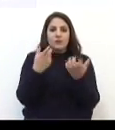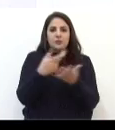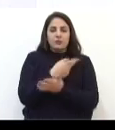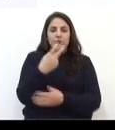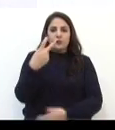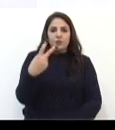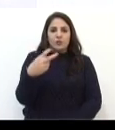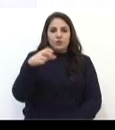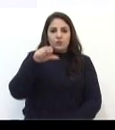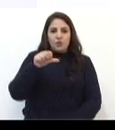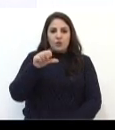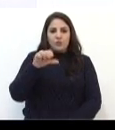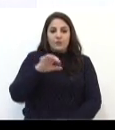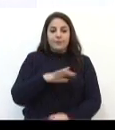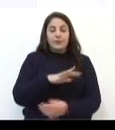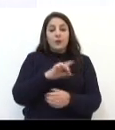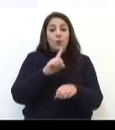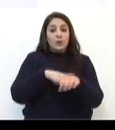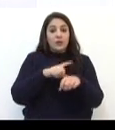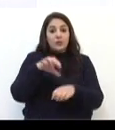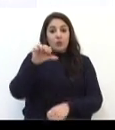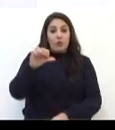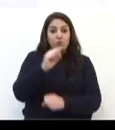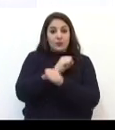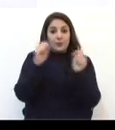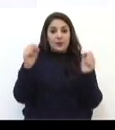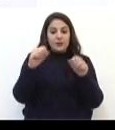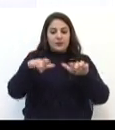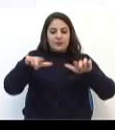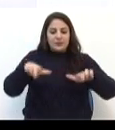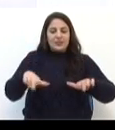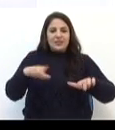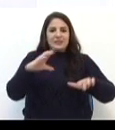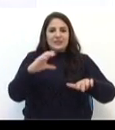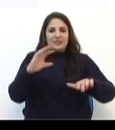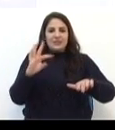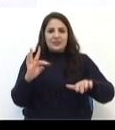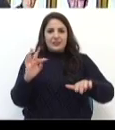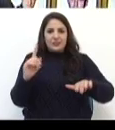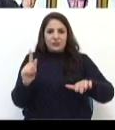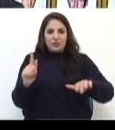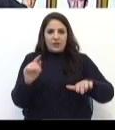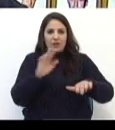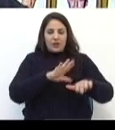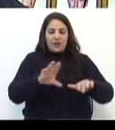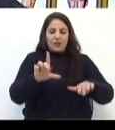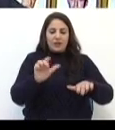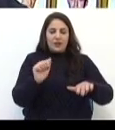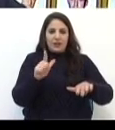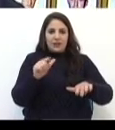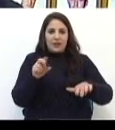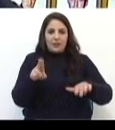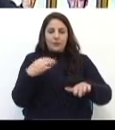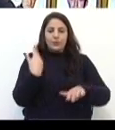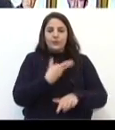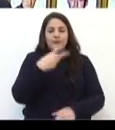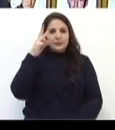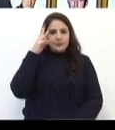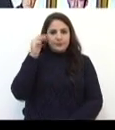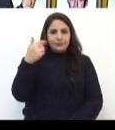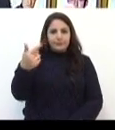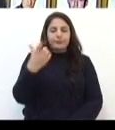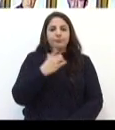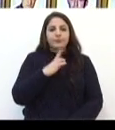29, às 9 horas da manhã, na sede do CTG Lalau Miranda. Na próxima sexta-feira nós teremos a